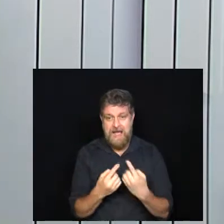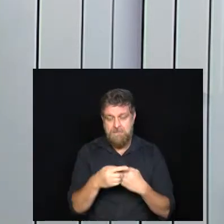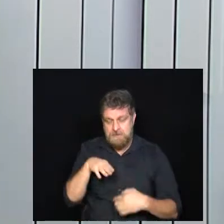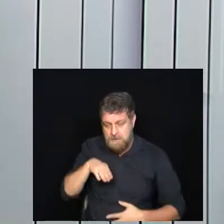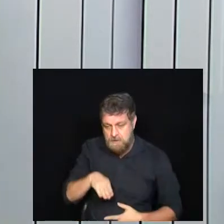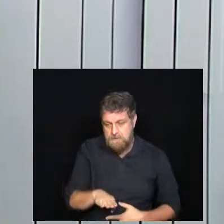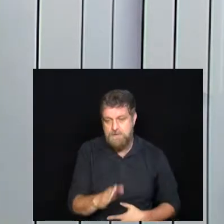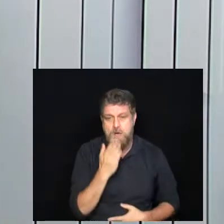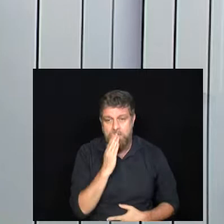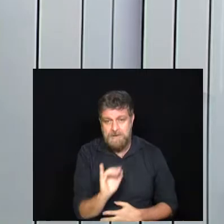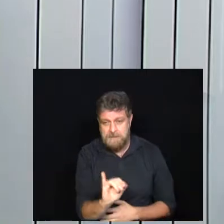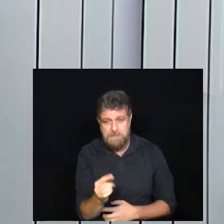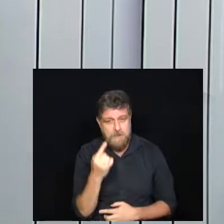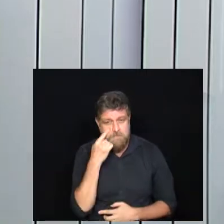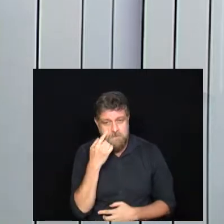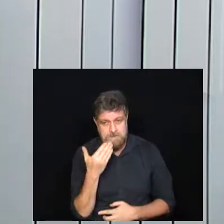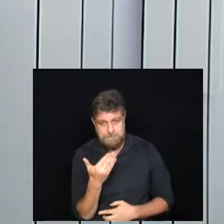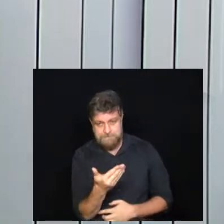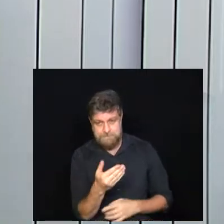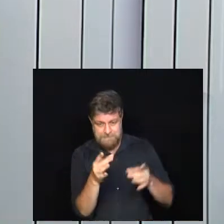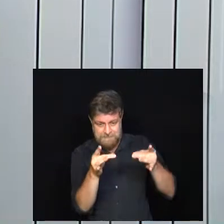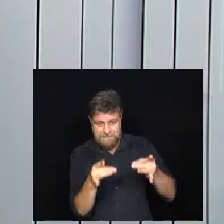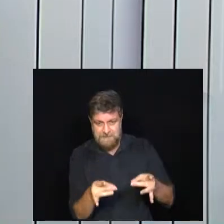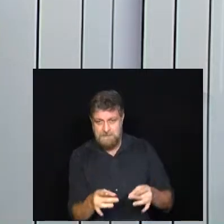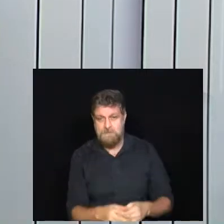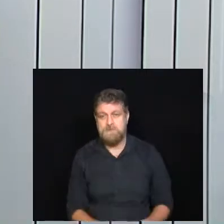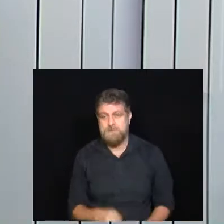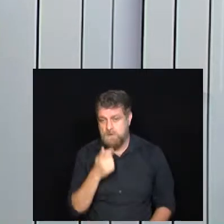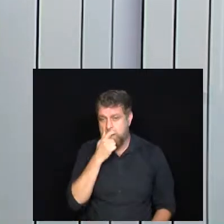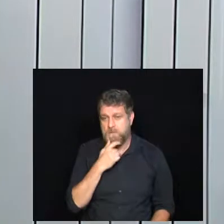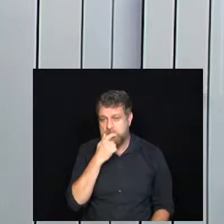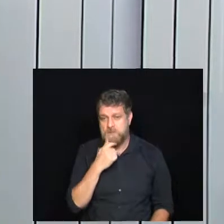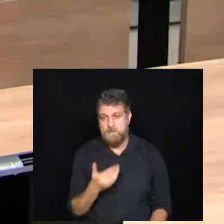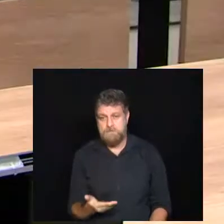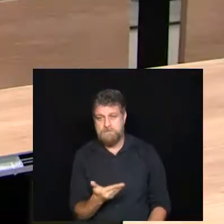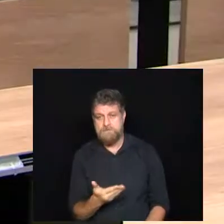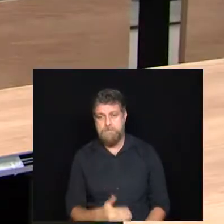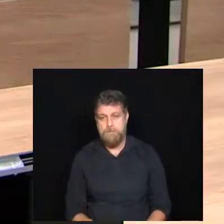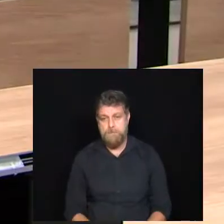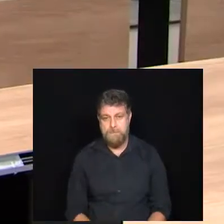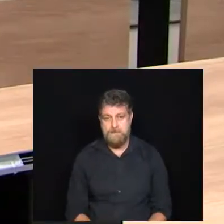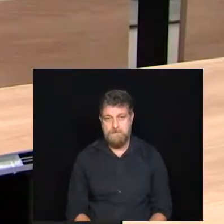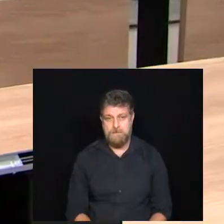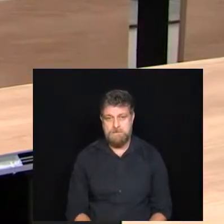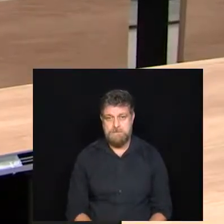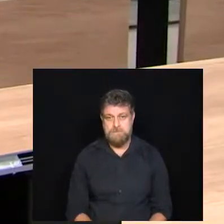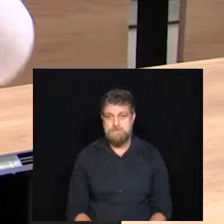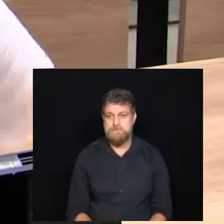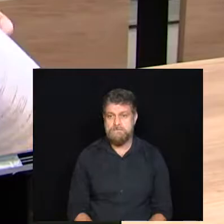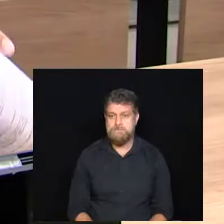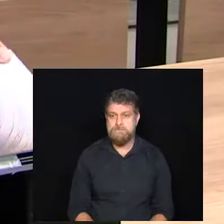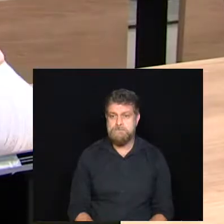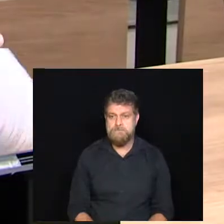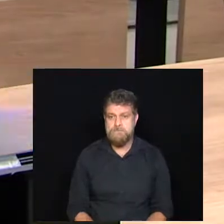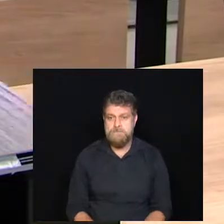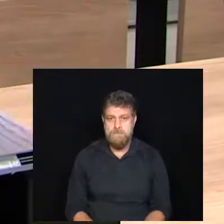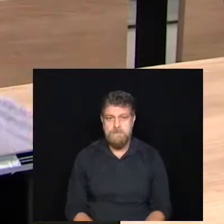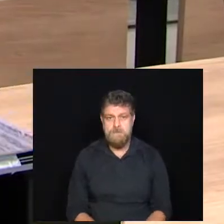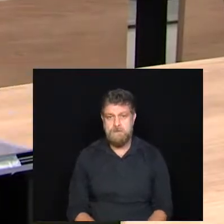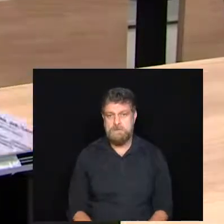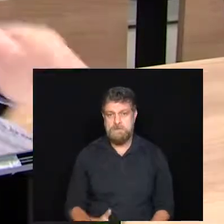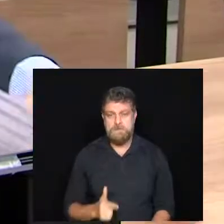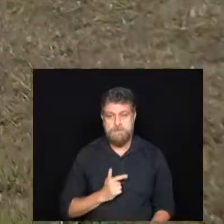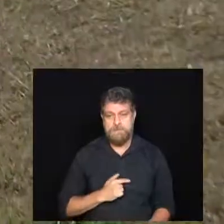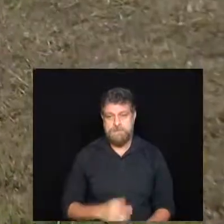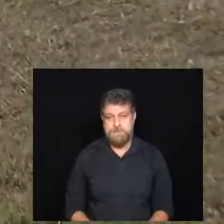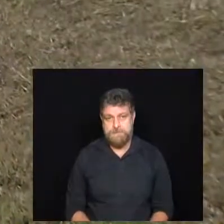Santos Dumont. Confira os detalhes na reportagem de Michel Amorim. A moção do vereador Otto Alejandro, apresentada na